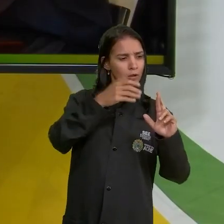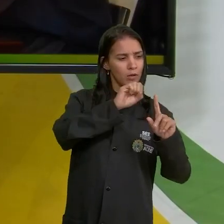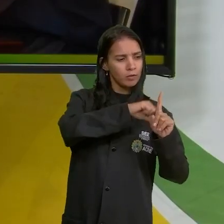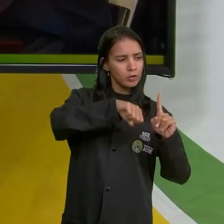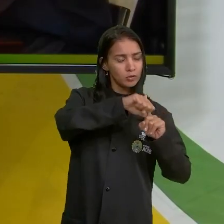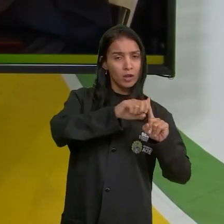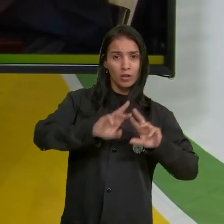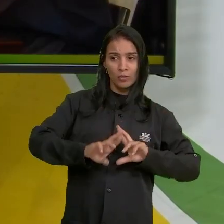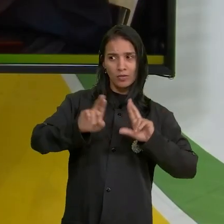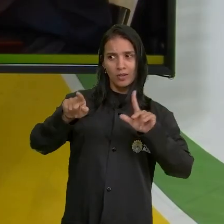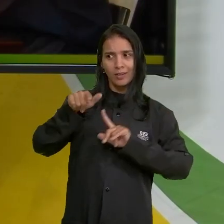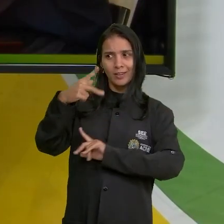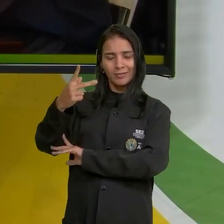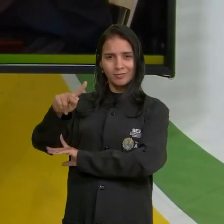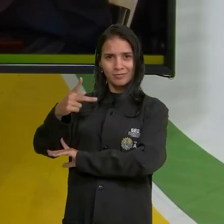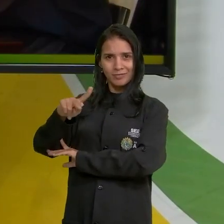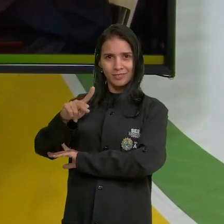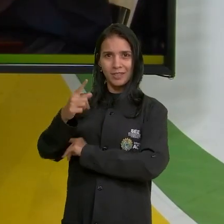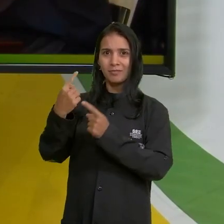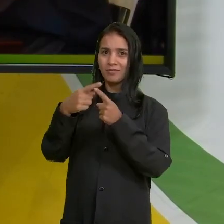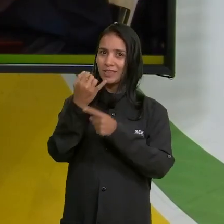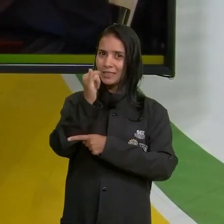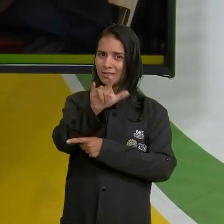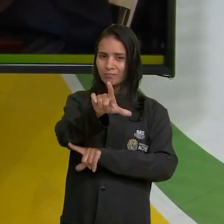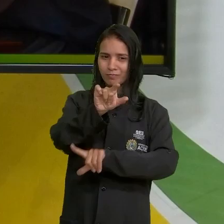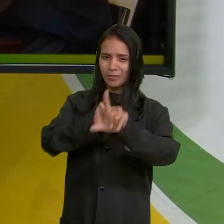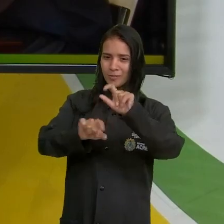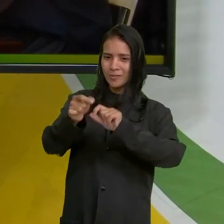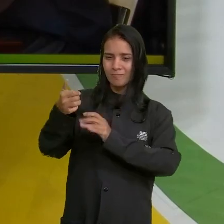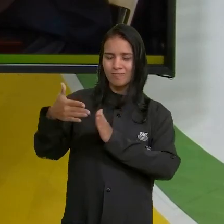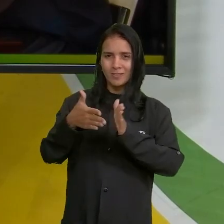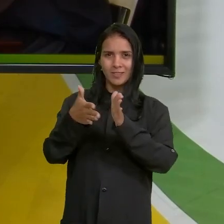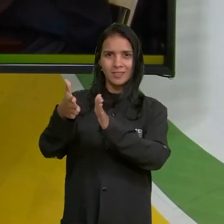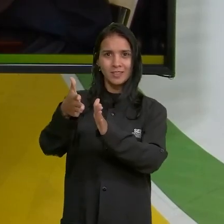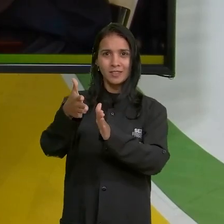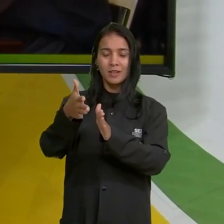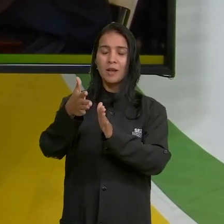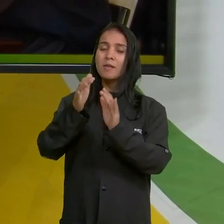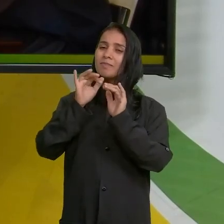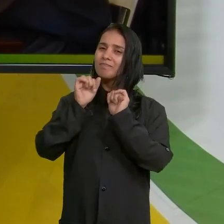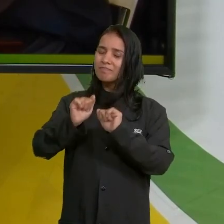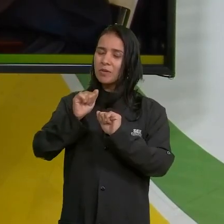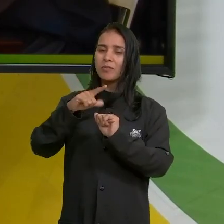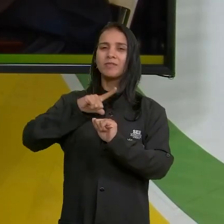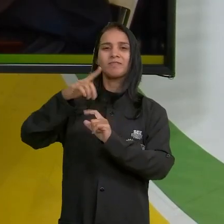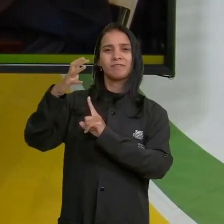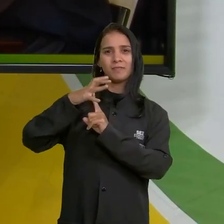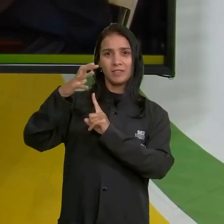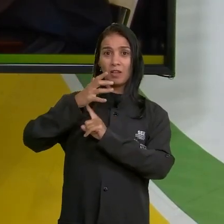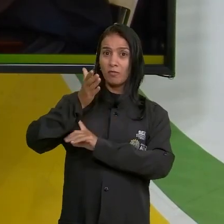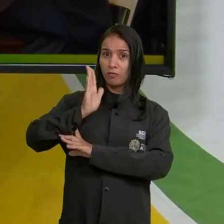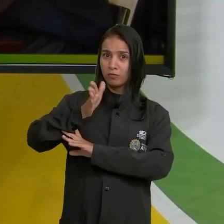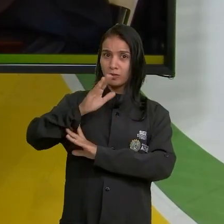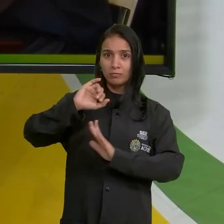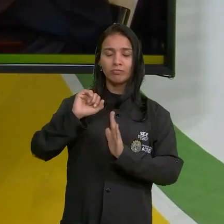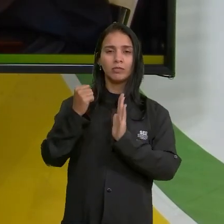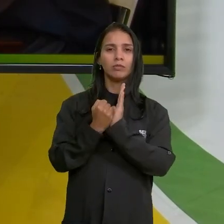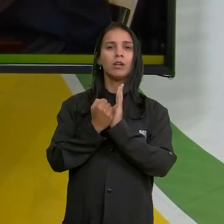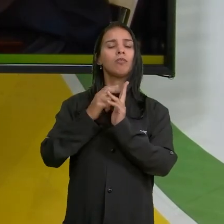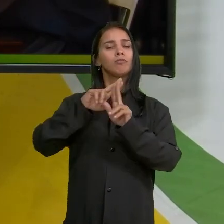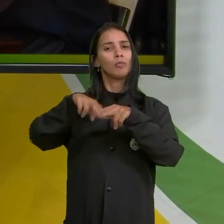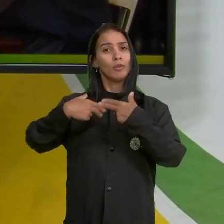por esse caminho, você tem um entendimento tendencioso. E é a partir daí que nascem